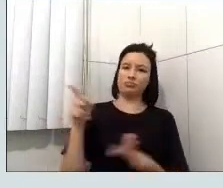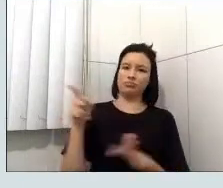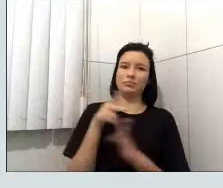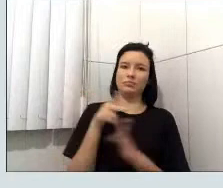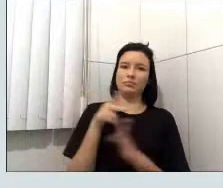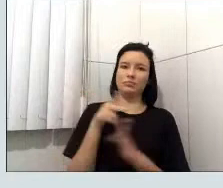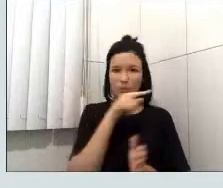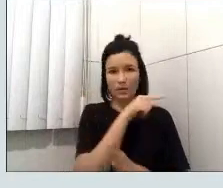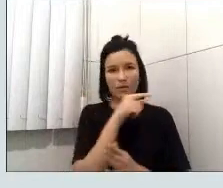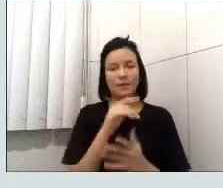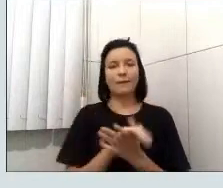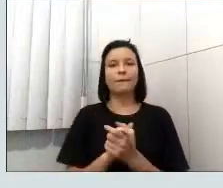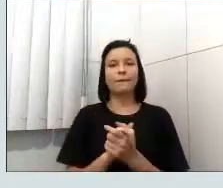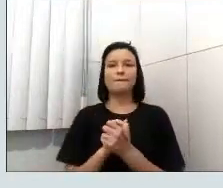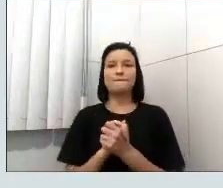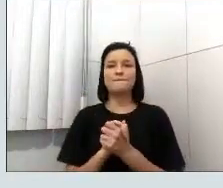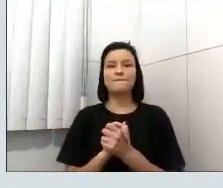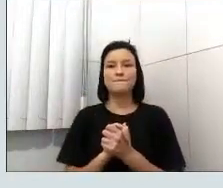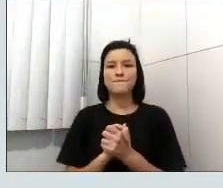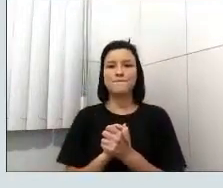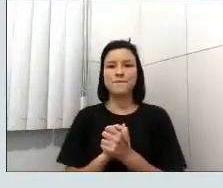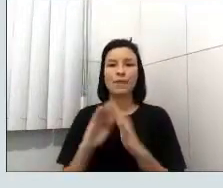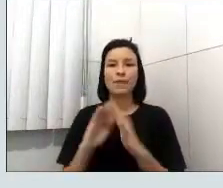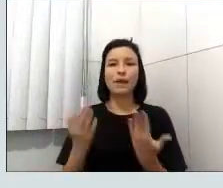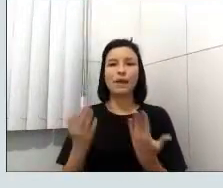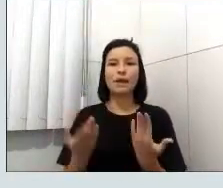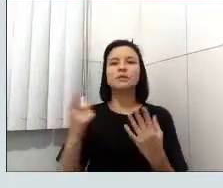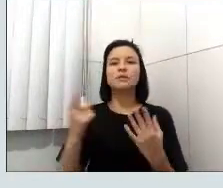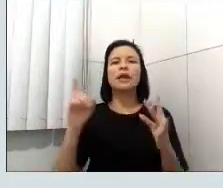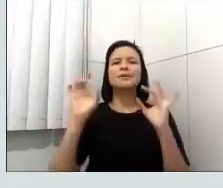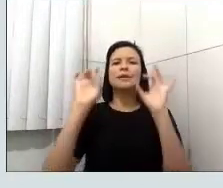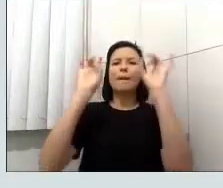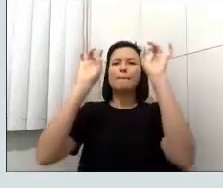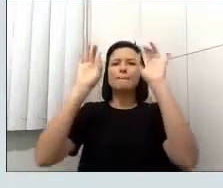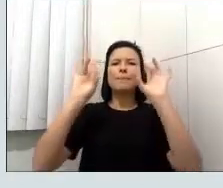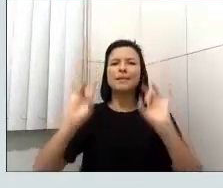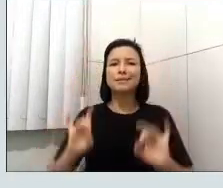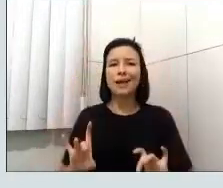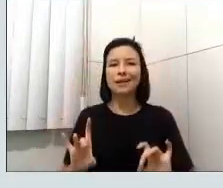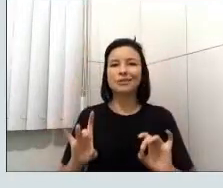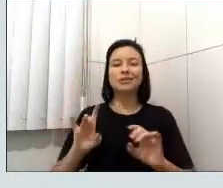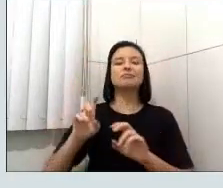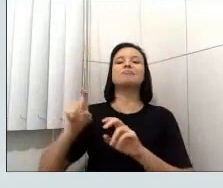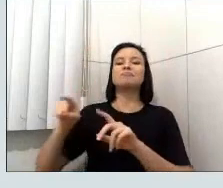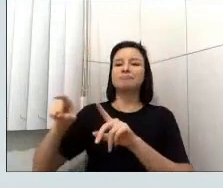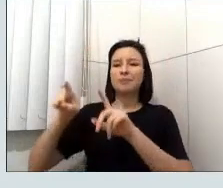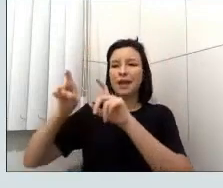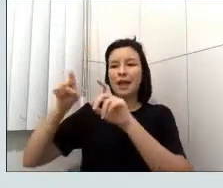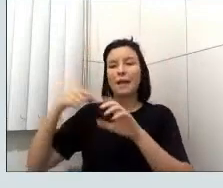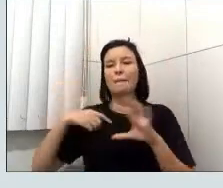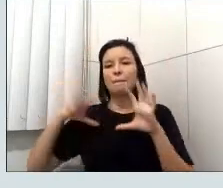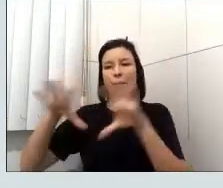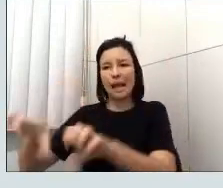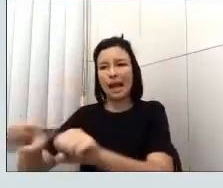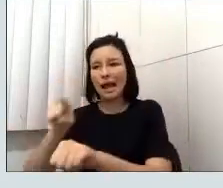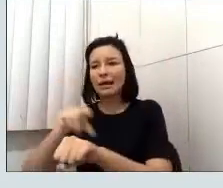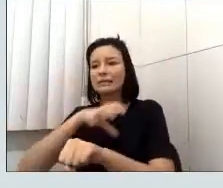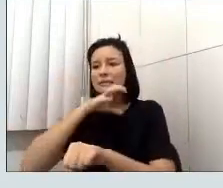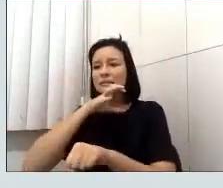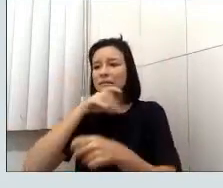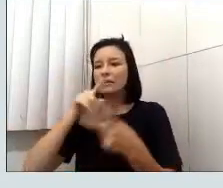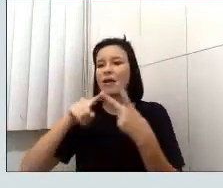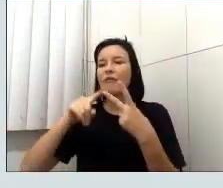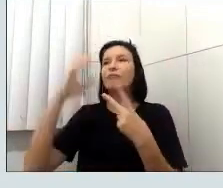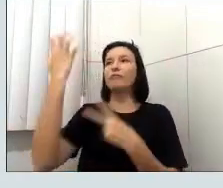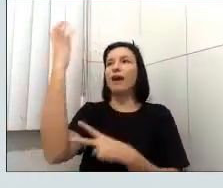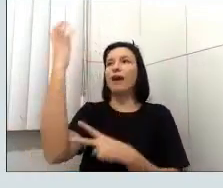segundo é que eles eram especialistas na caça, na pesca e na coleta de frutos.